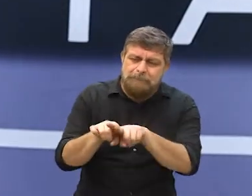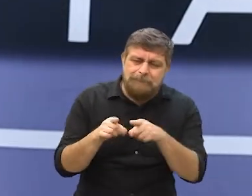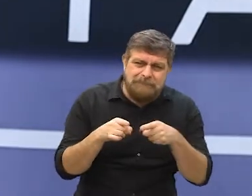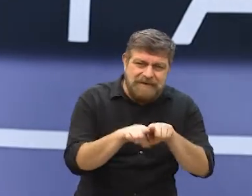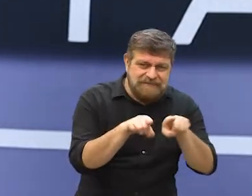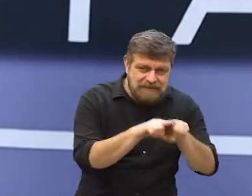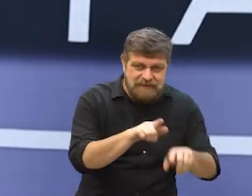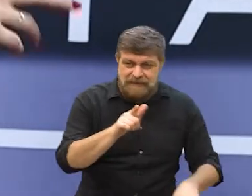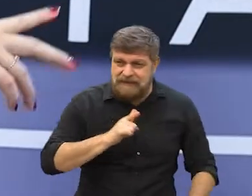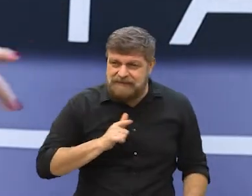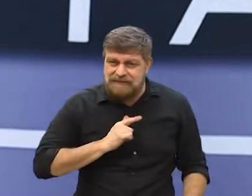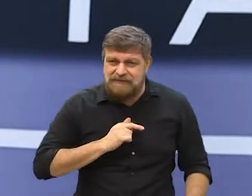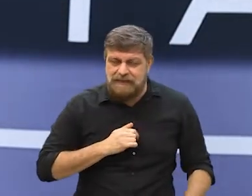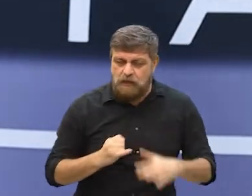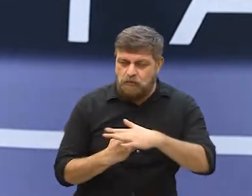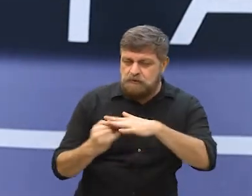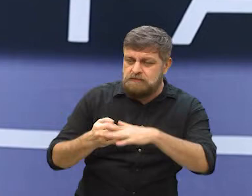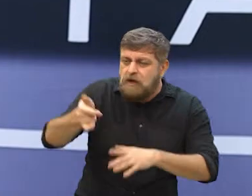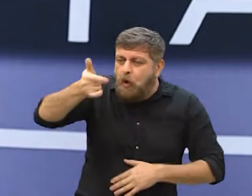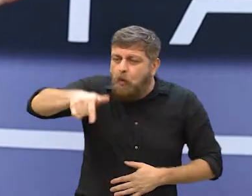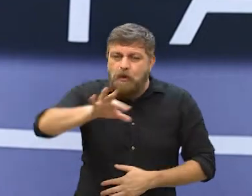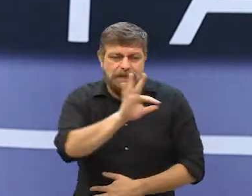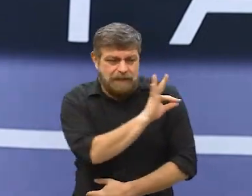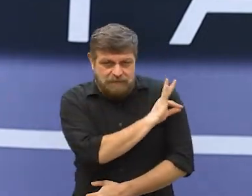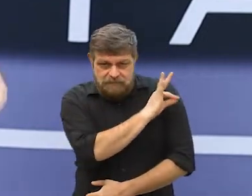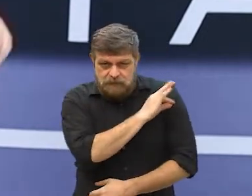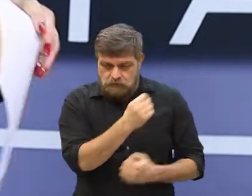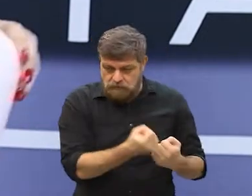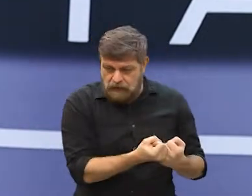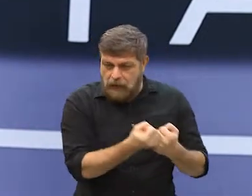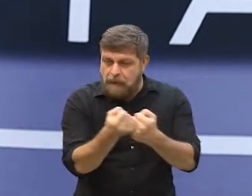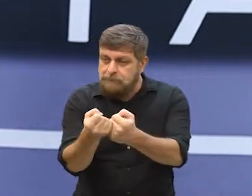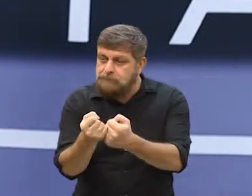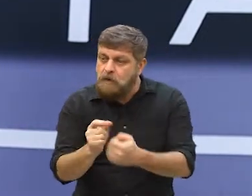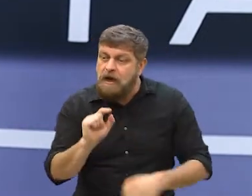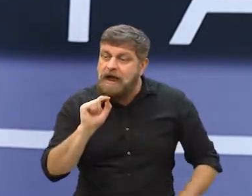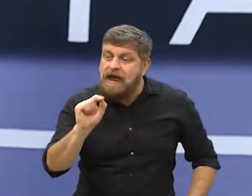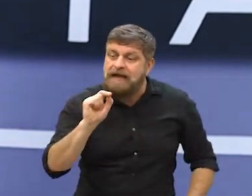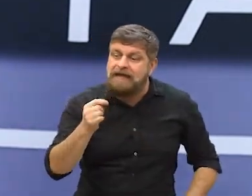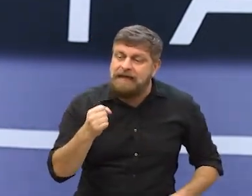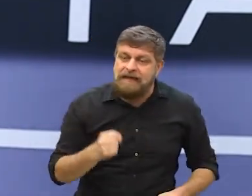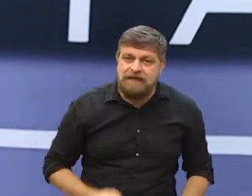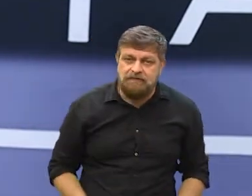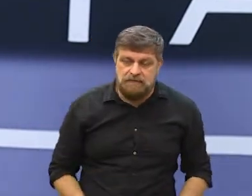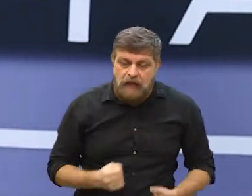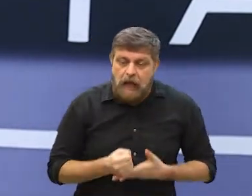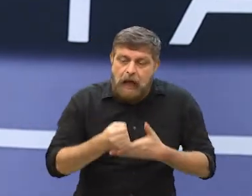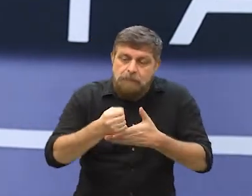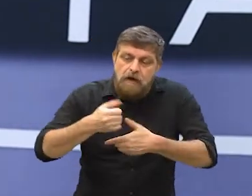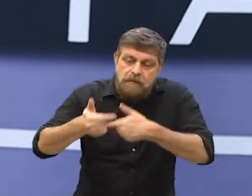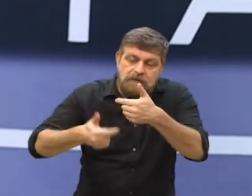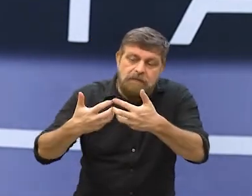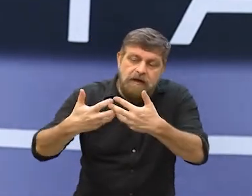com outras instituições, com prefeituras? A quem vocês se ancoram aí para manter esse trabalho